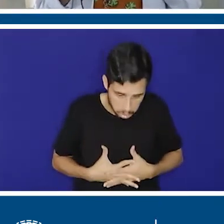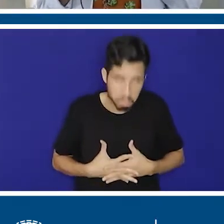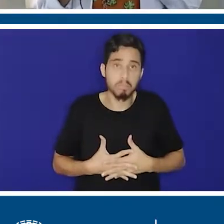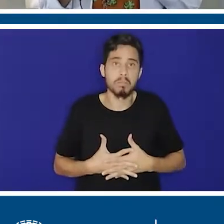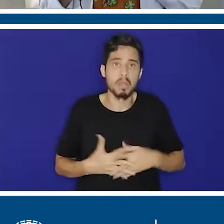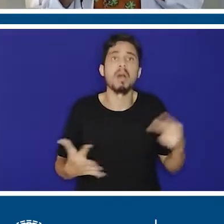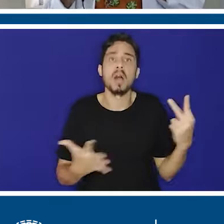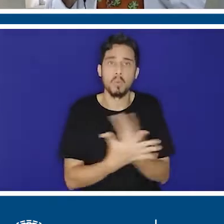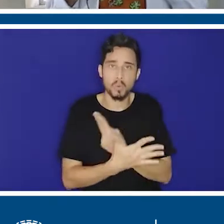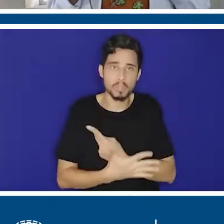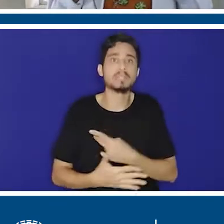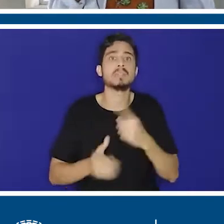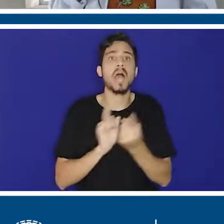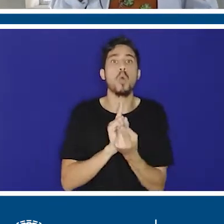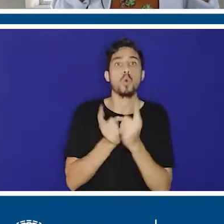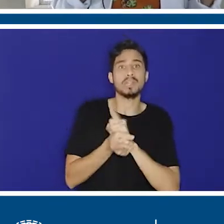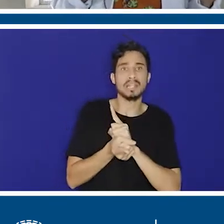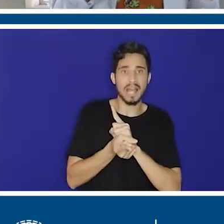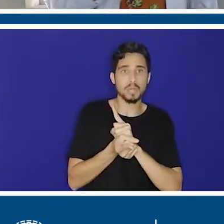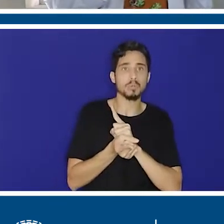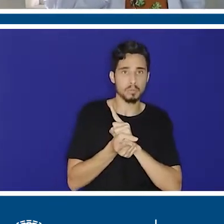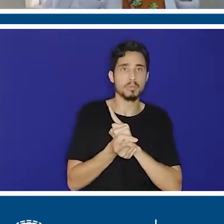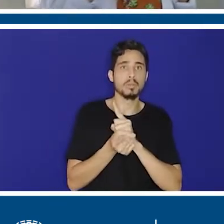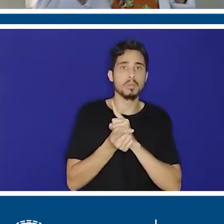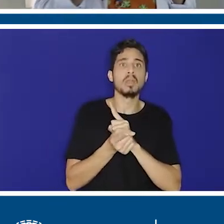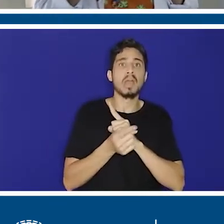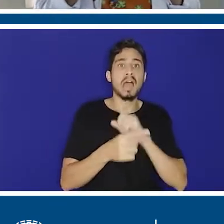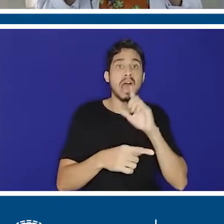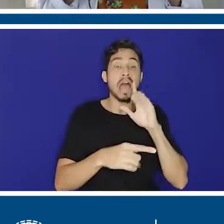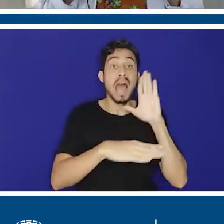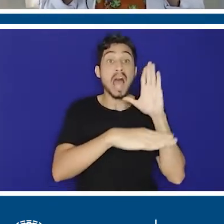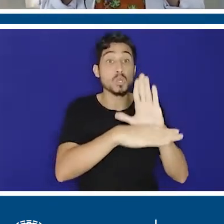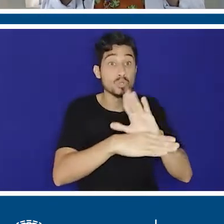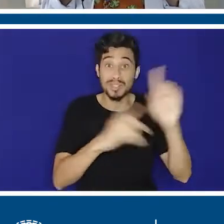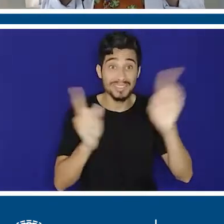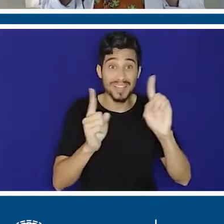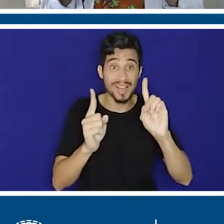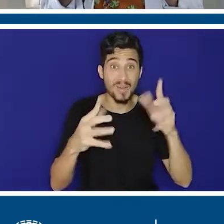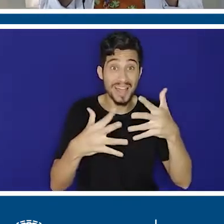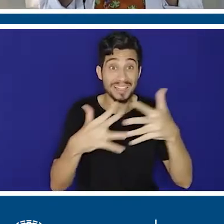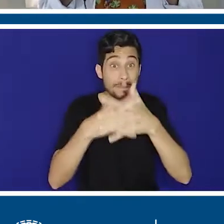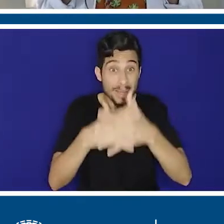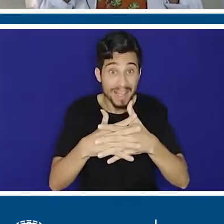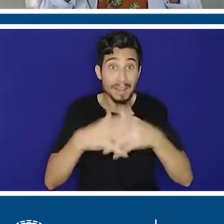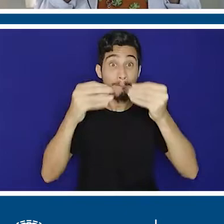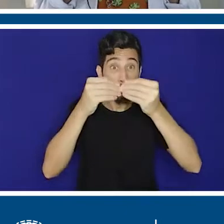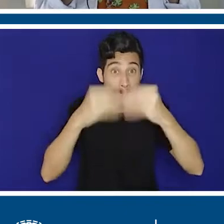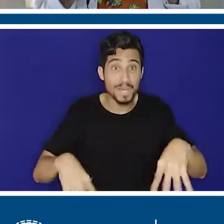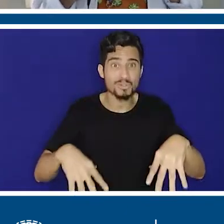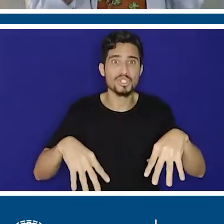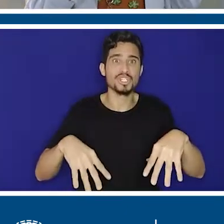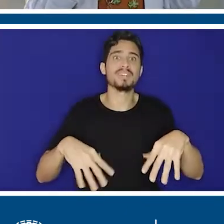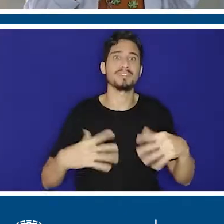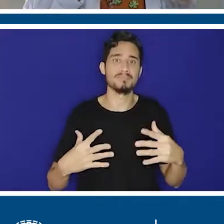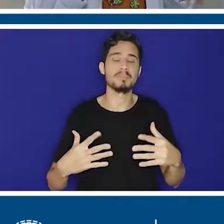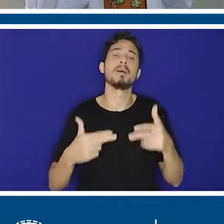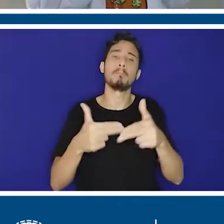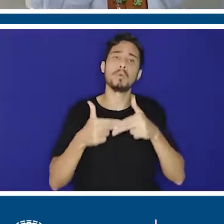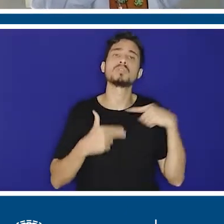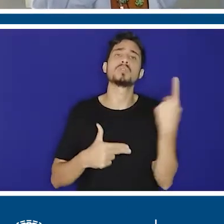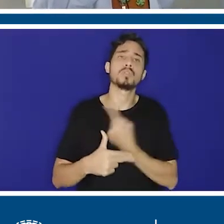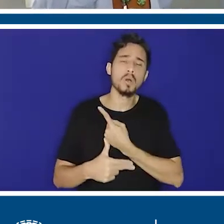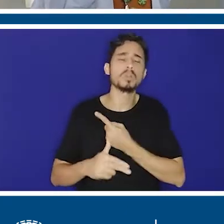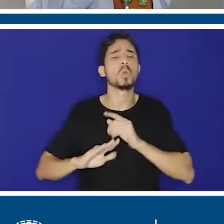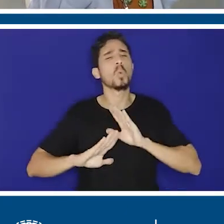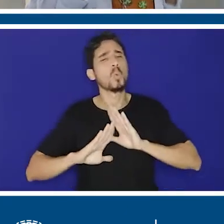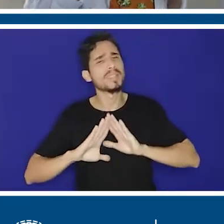isso que não é simples, quando a criança tem crise e problemas de comportamento, a gente medicar. Então a gente vai com muito